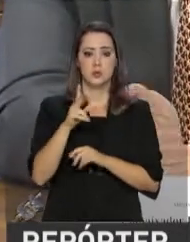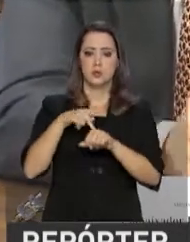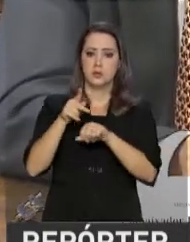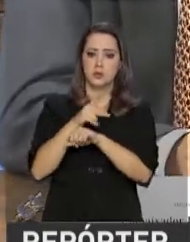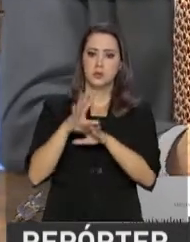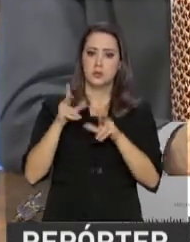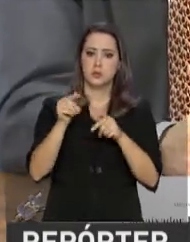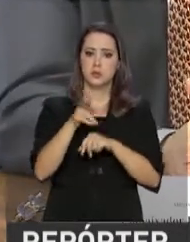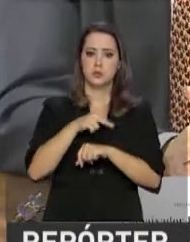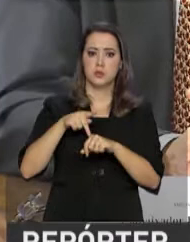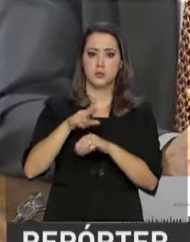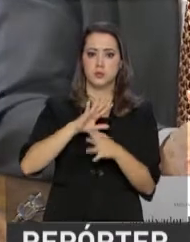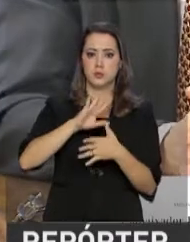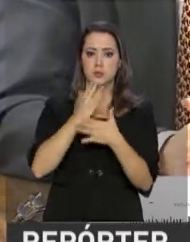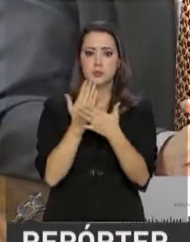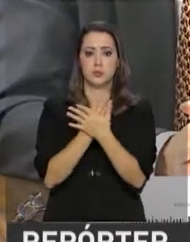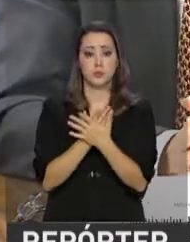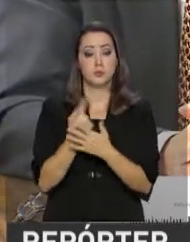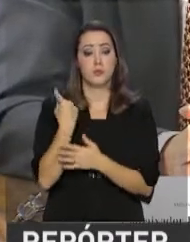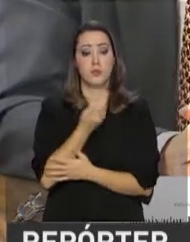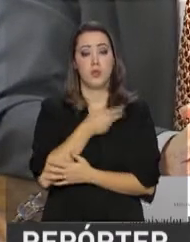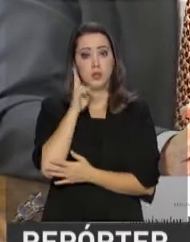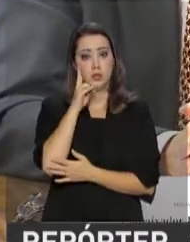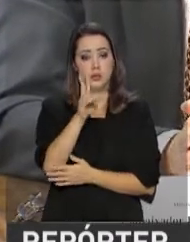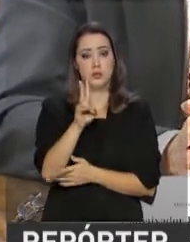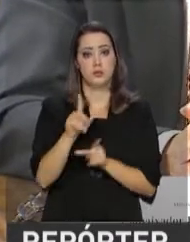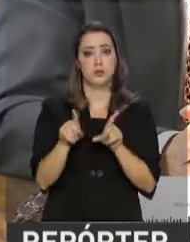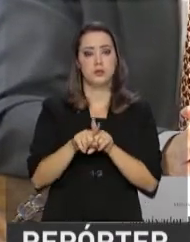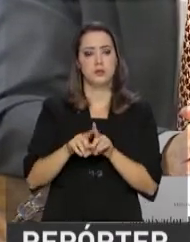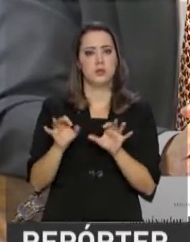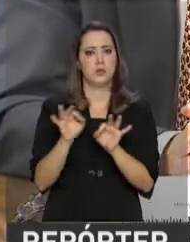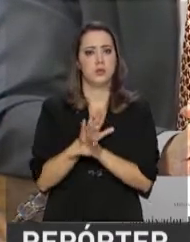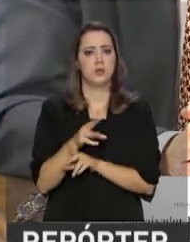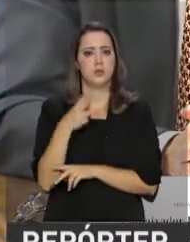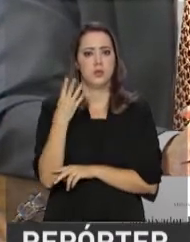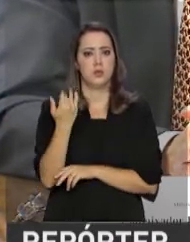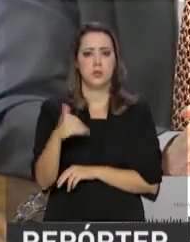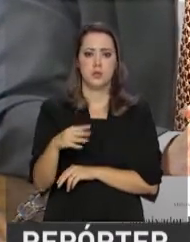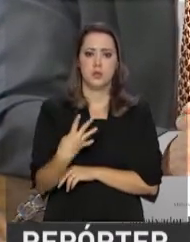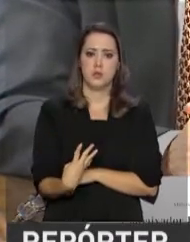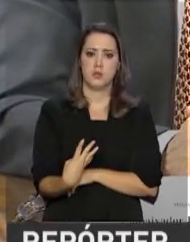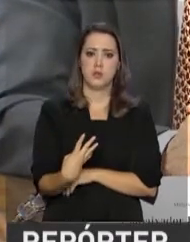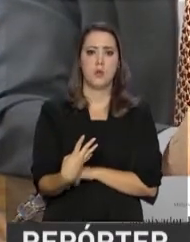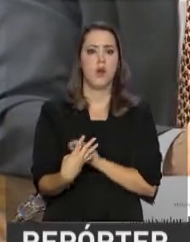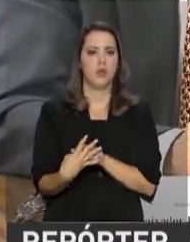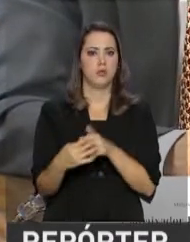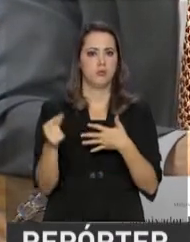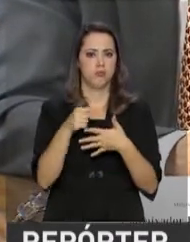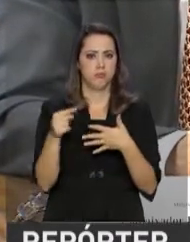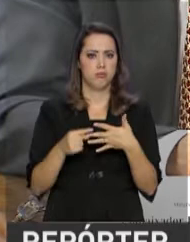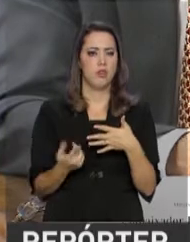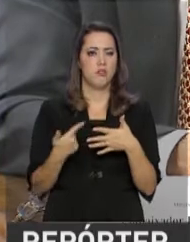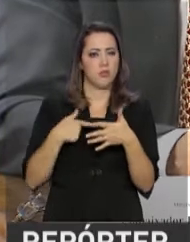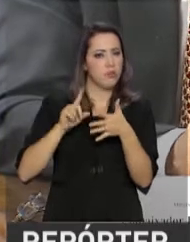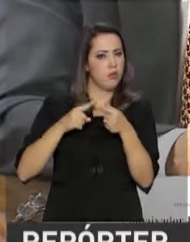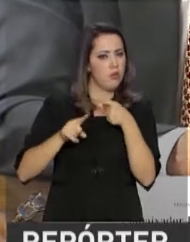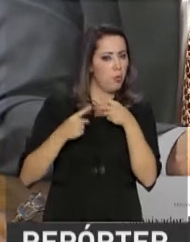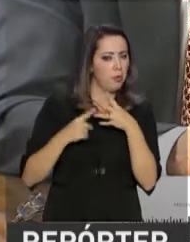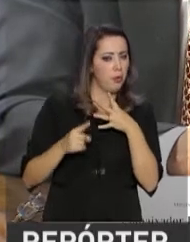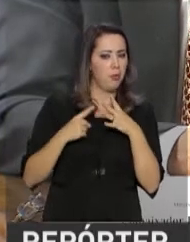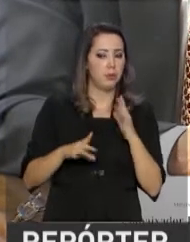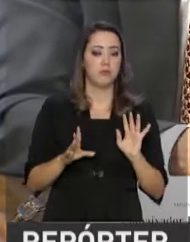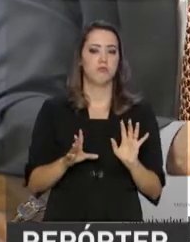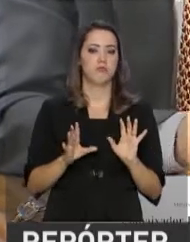em todo o Mercosul. E se conseguiu eliminar 3/4 dessas medidas. Né? Então, nós